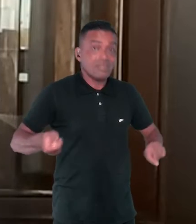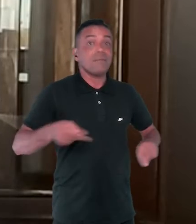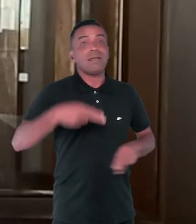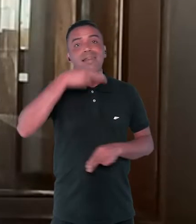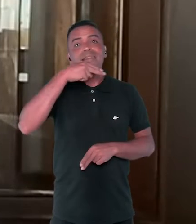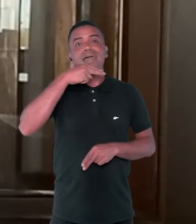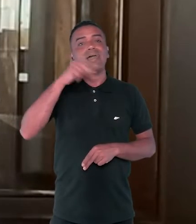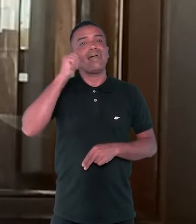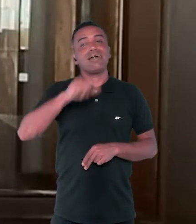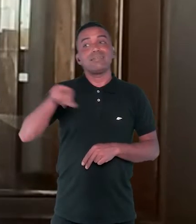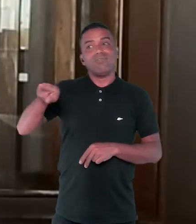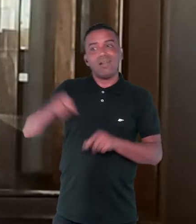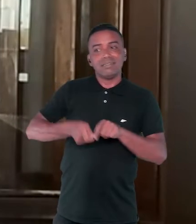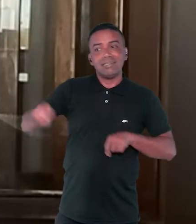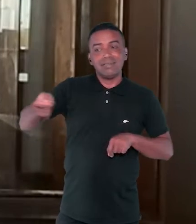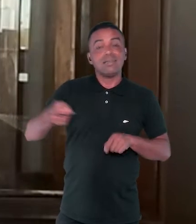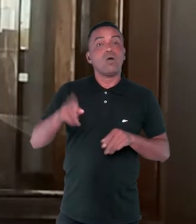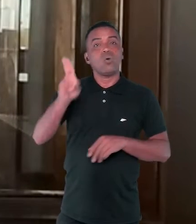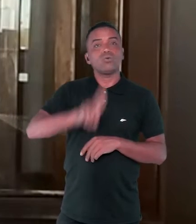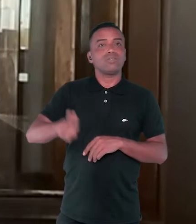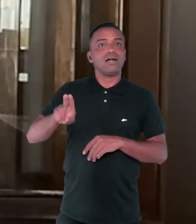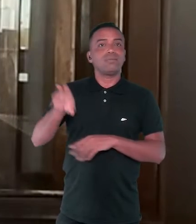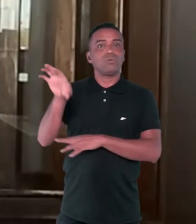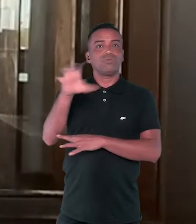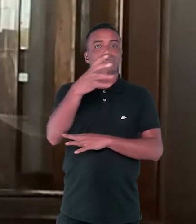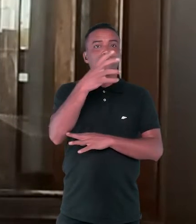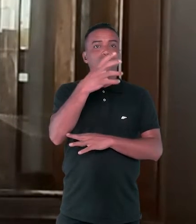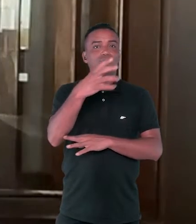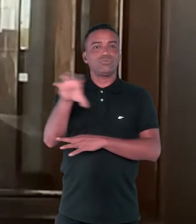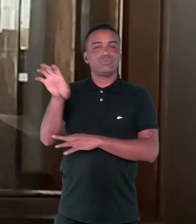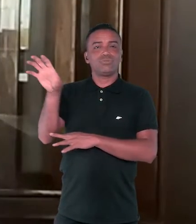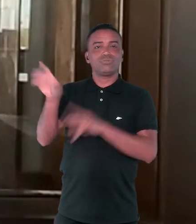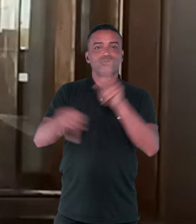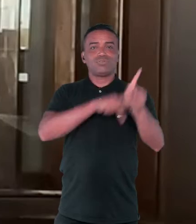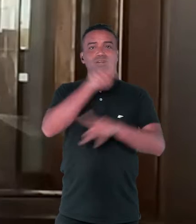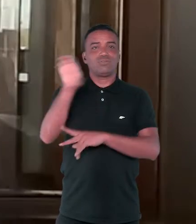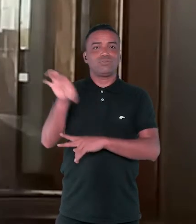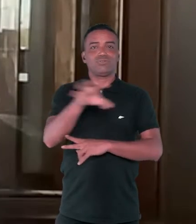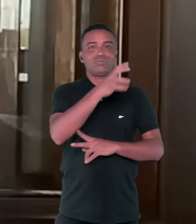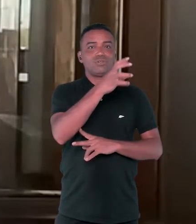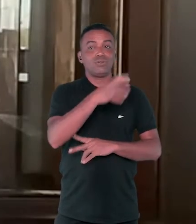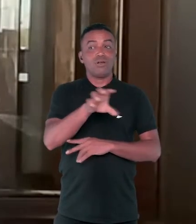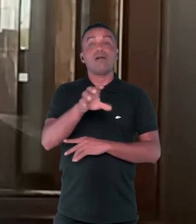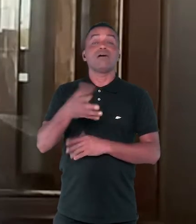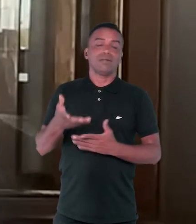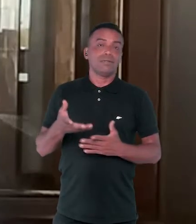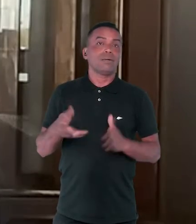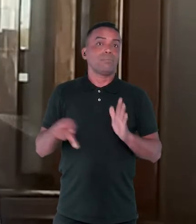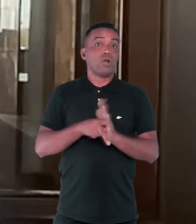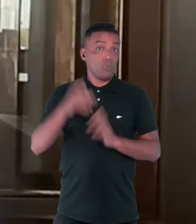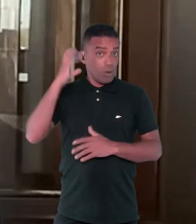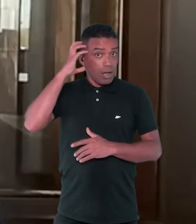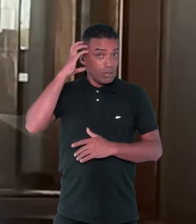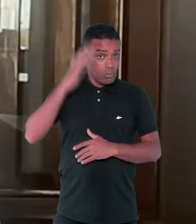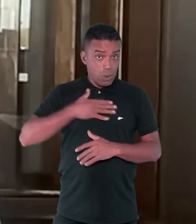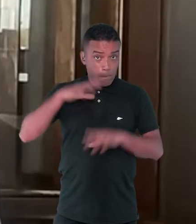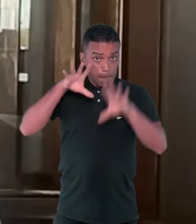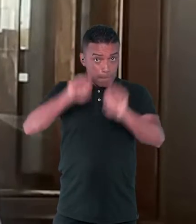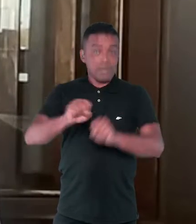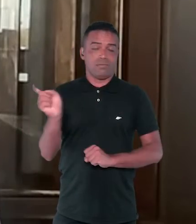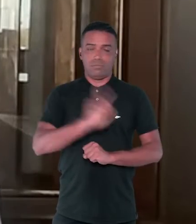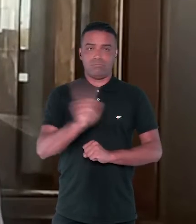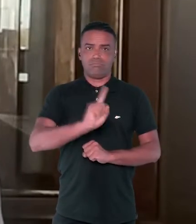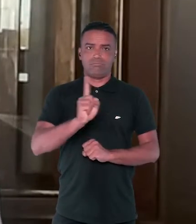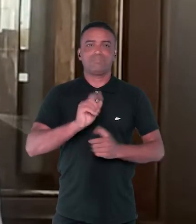acordou, fui no quarto, a extensão está sendo usada para ventilar a neta. Aí eu peguei, não vou voltar, quero parar. O rádio ninguém pega.